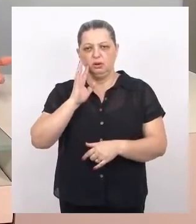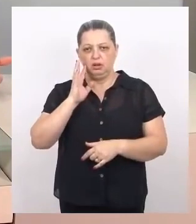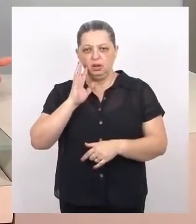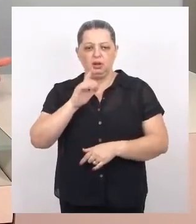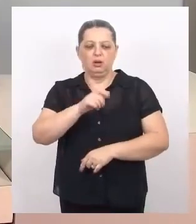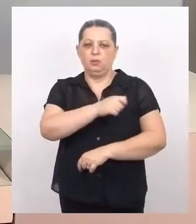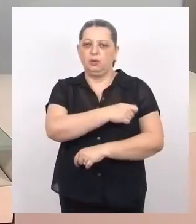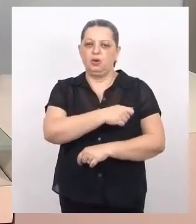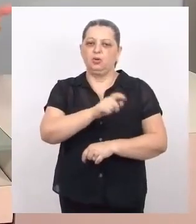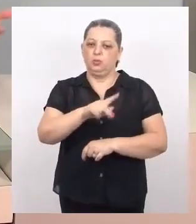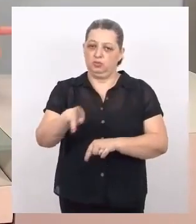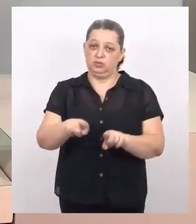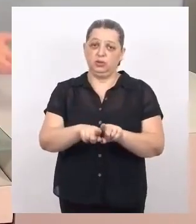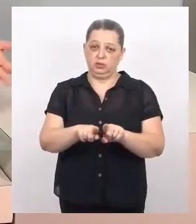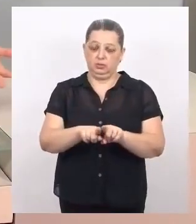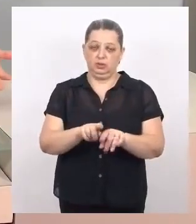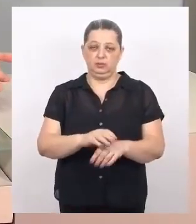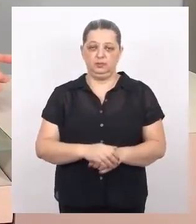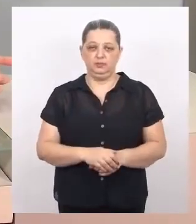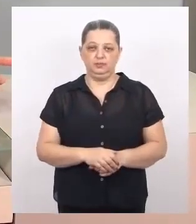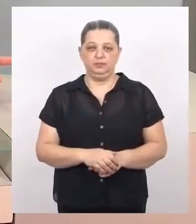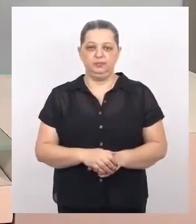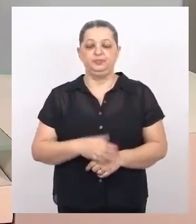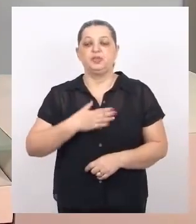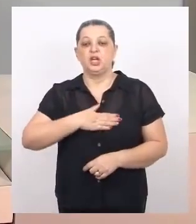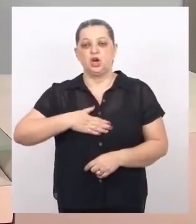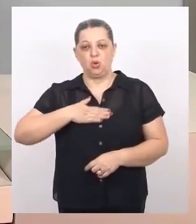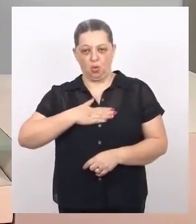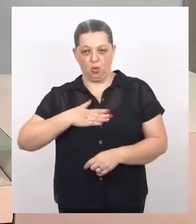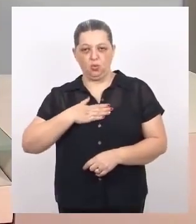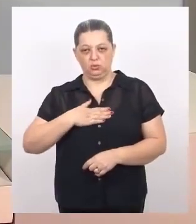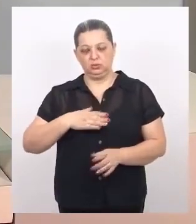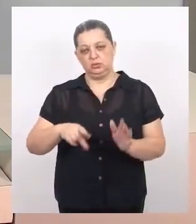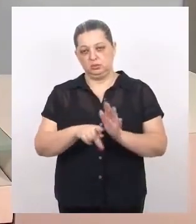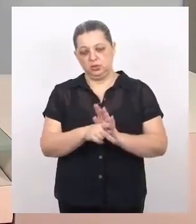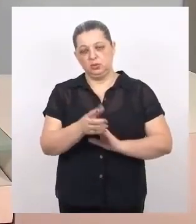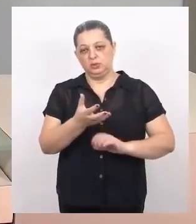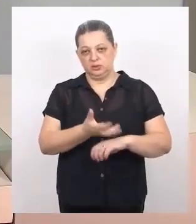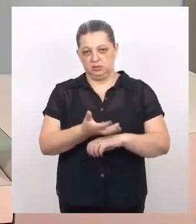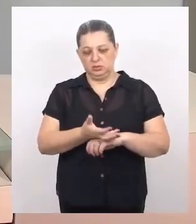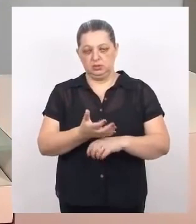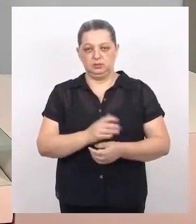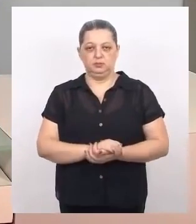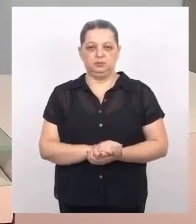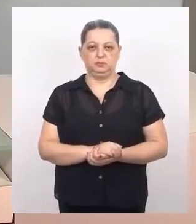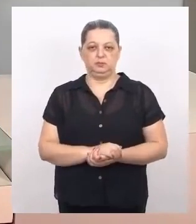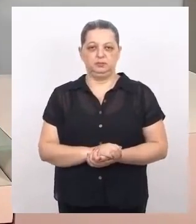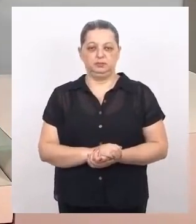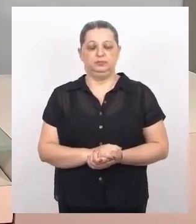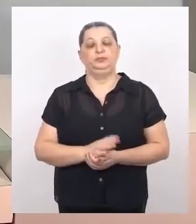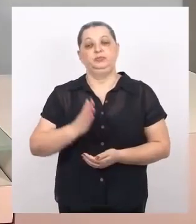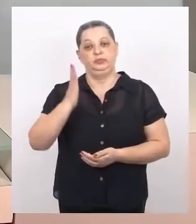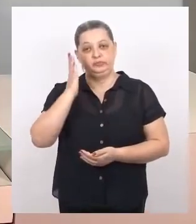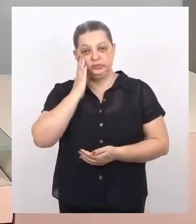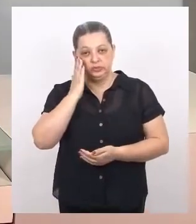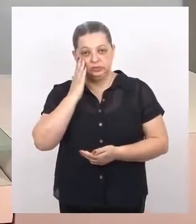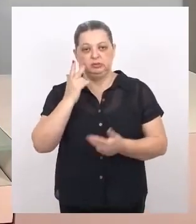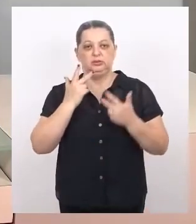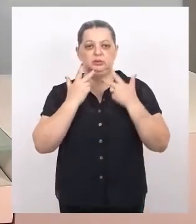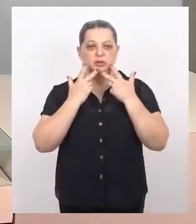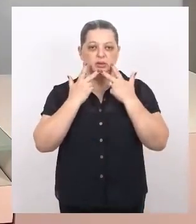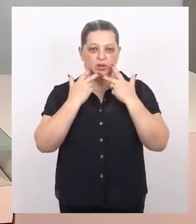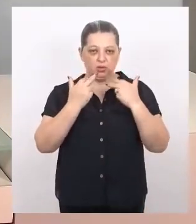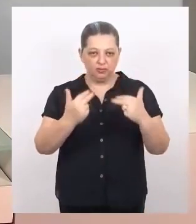seus alunos que querem, que gostam daquele componente, tá? Então, eu sei que a novidade traz, às